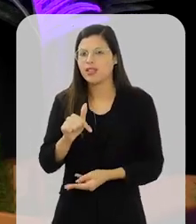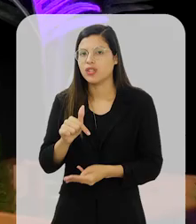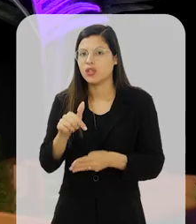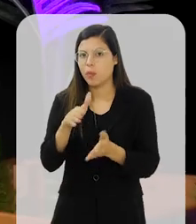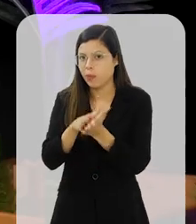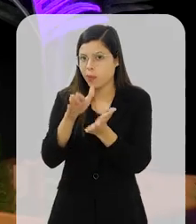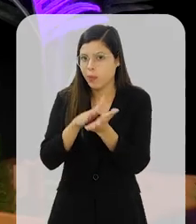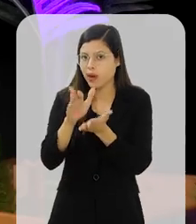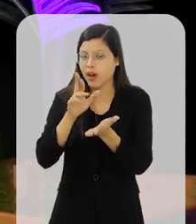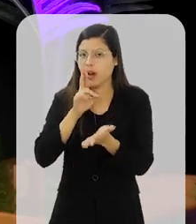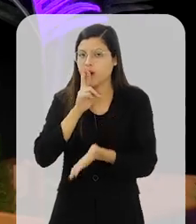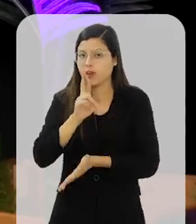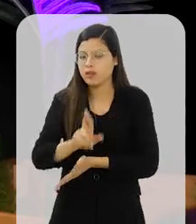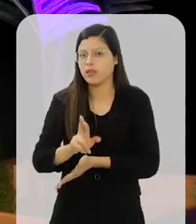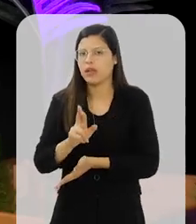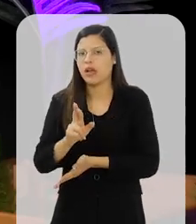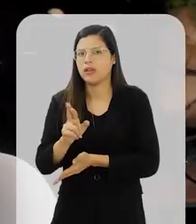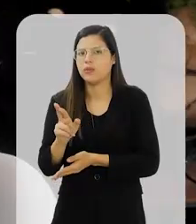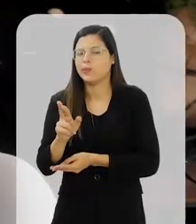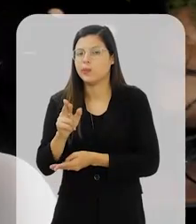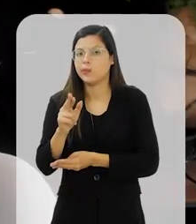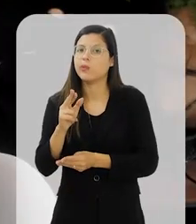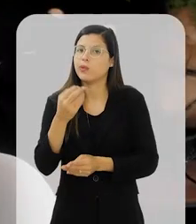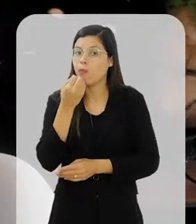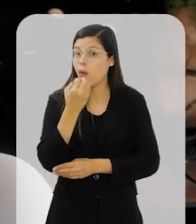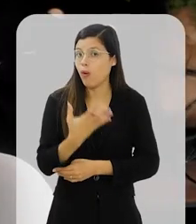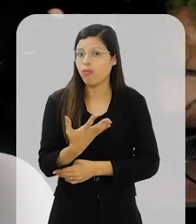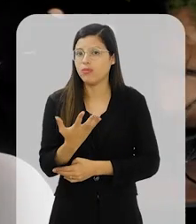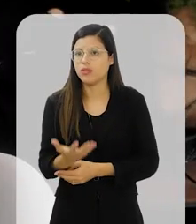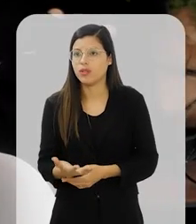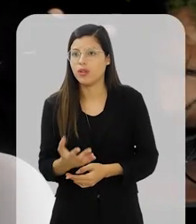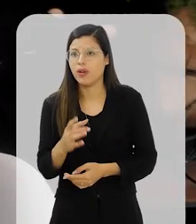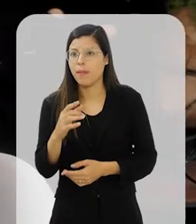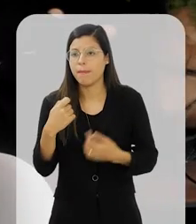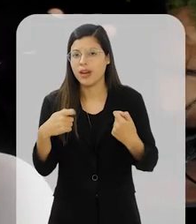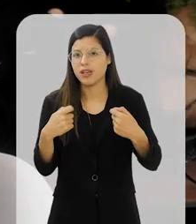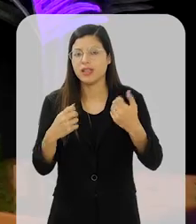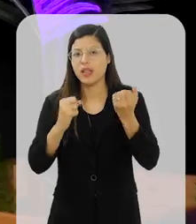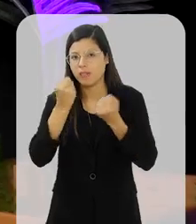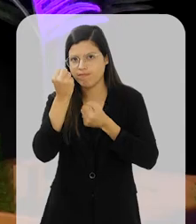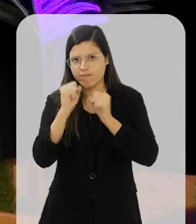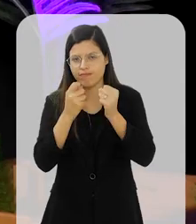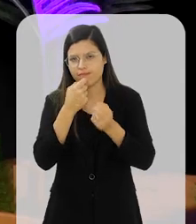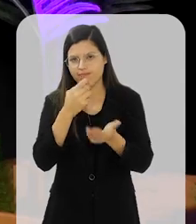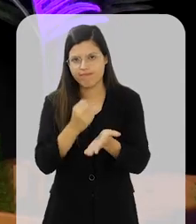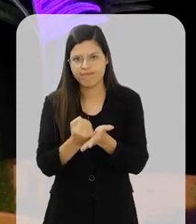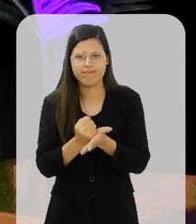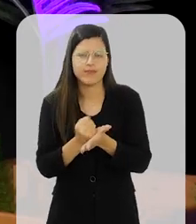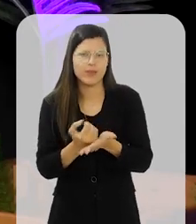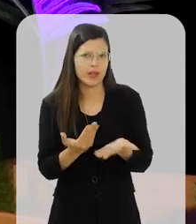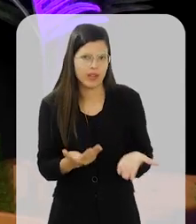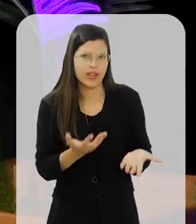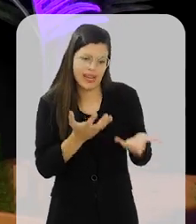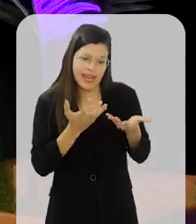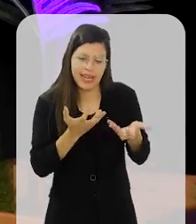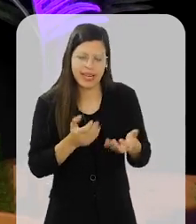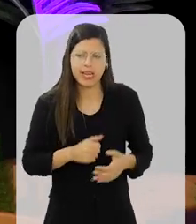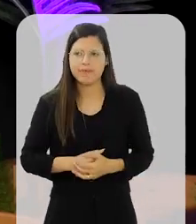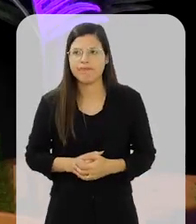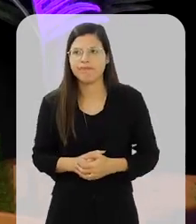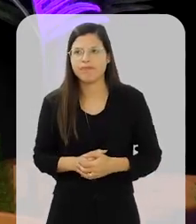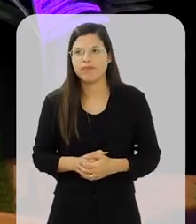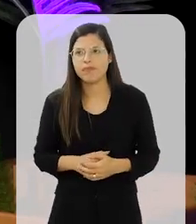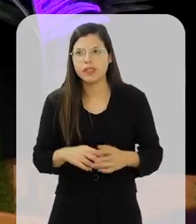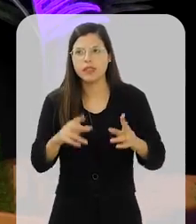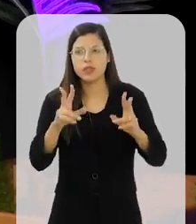resultados que são muito favoráveis, né? Então, só depende da indústria farmacêutica, realmente. Em